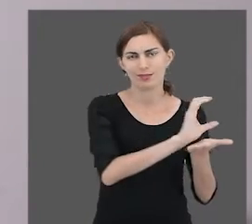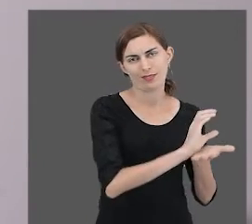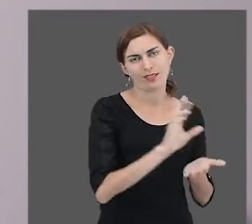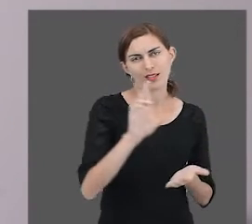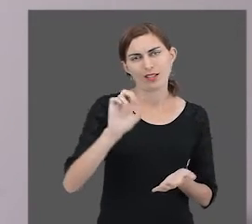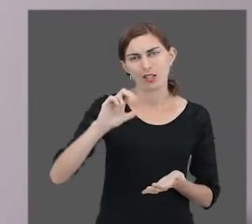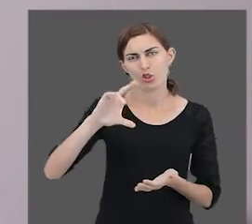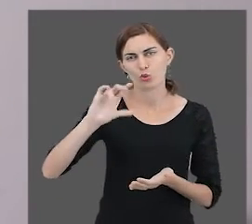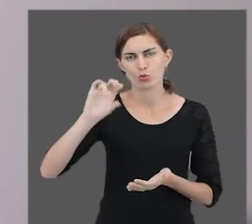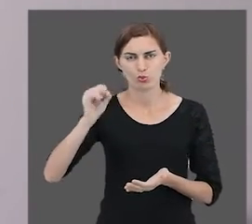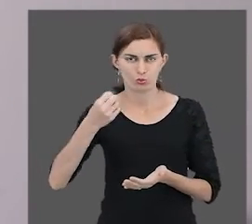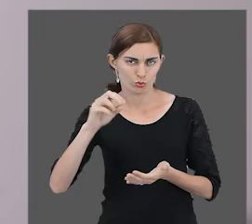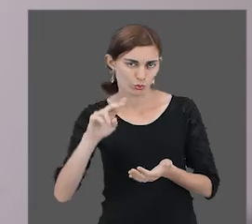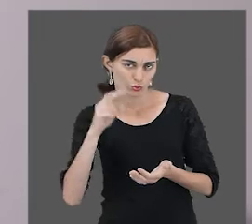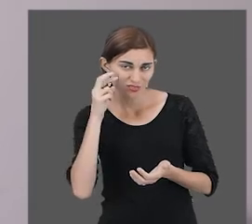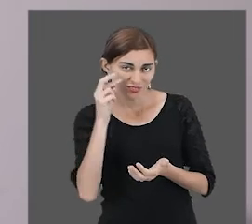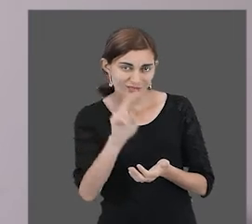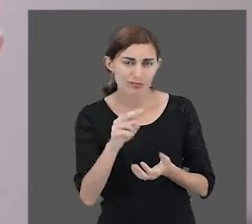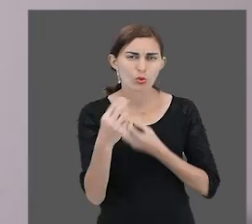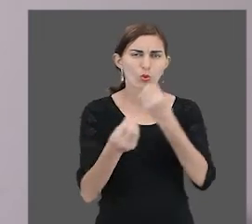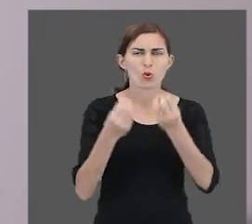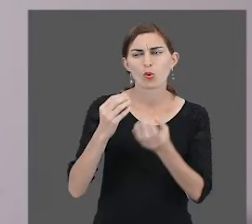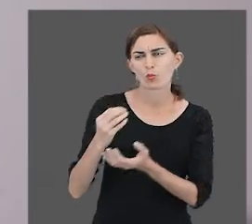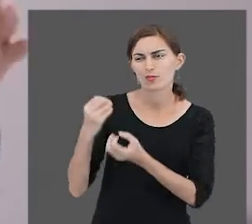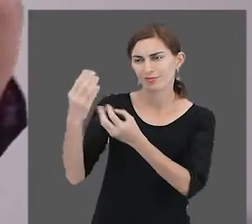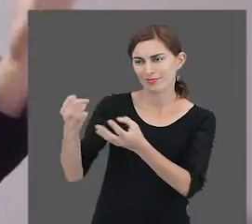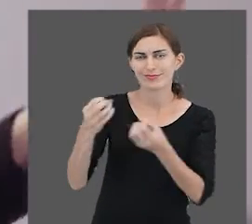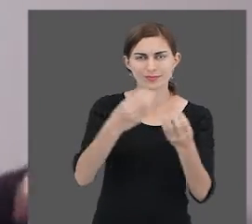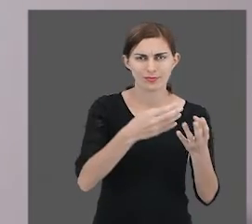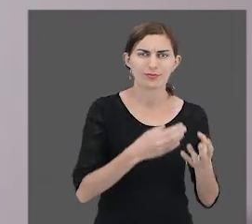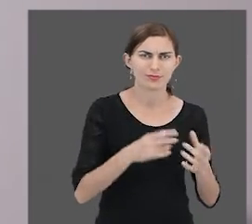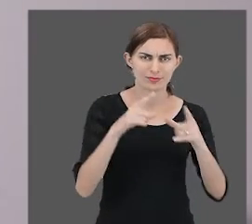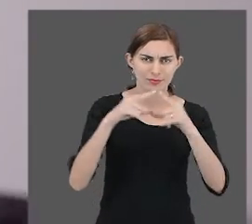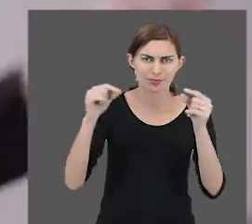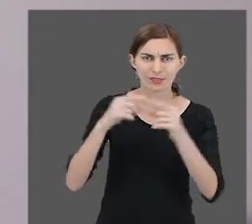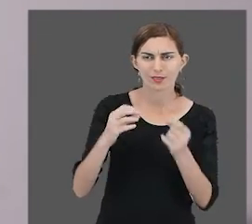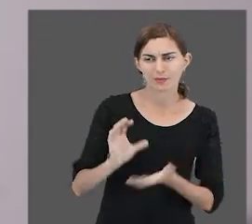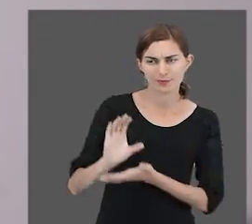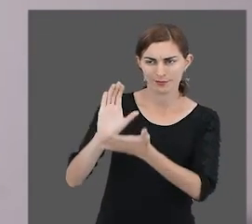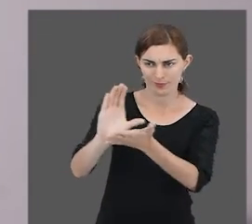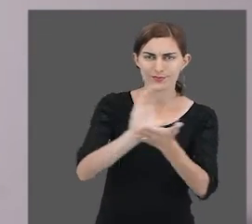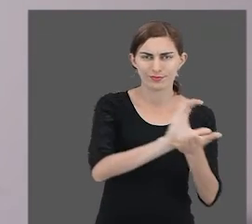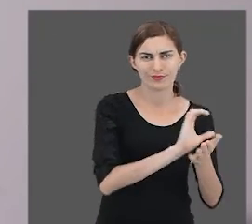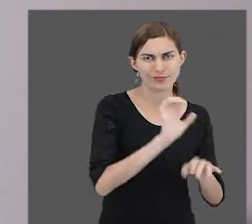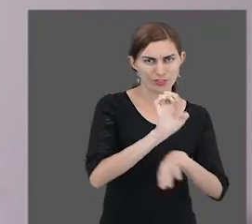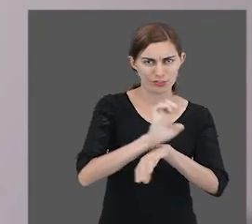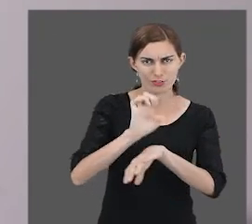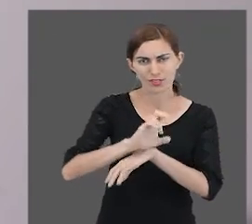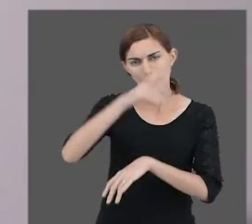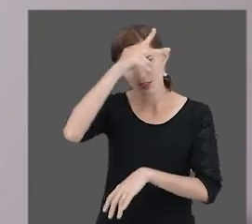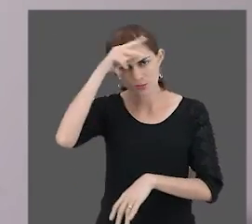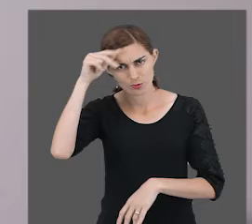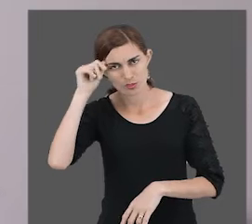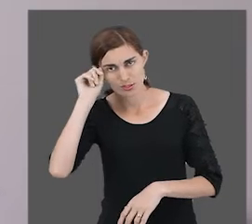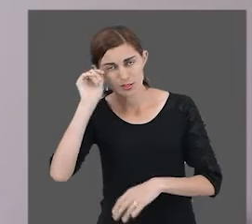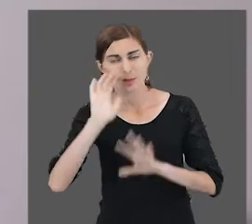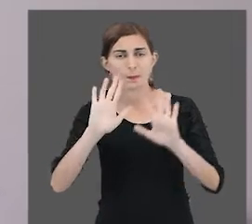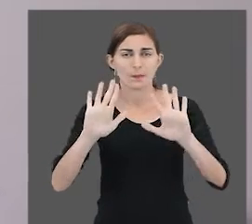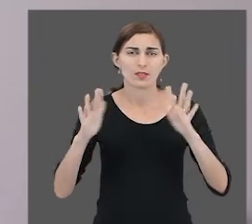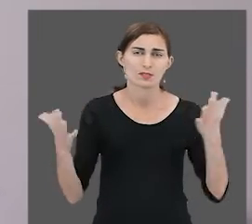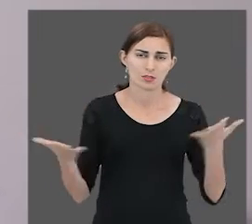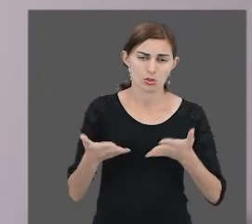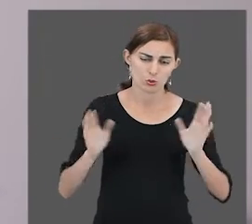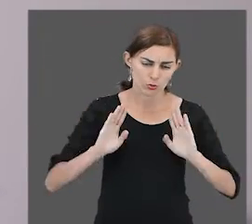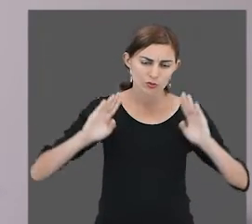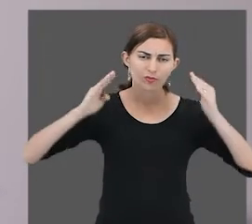ok? Pronto, a gente já viu como é que se passa, como é que a União repassa recursos para estados e municípios. Só que agora a gente